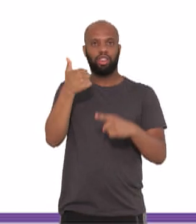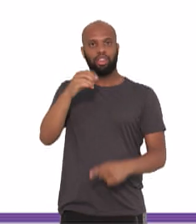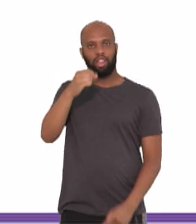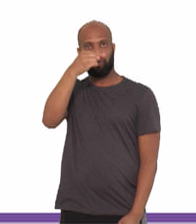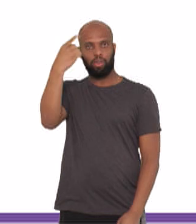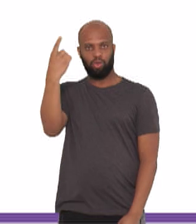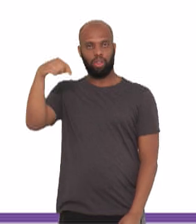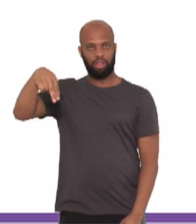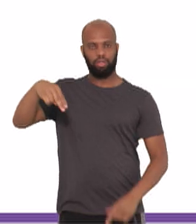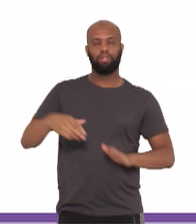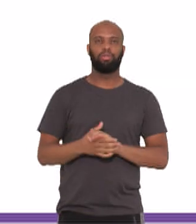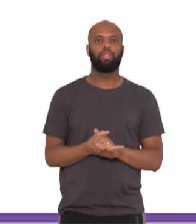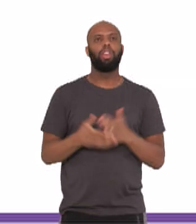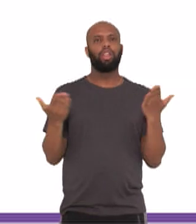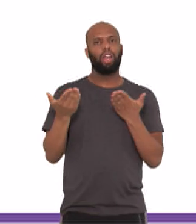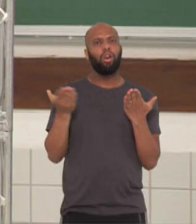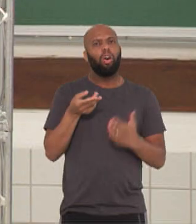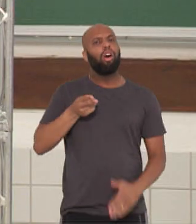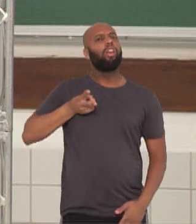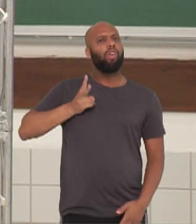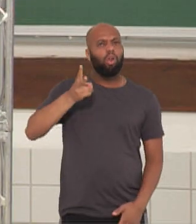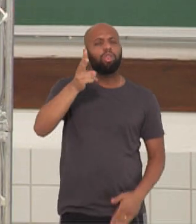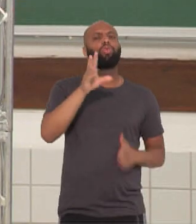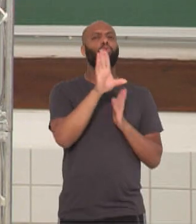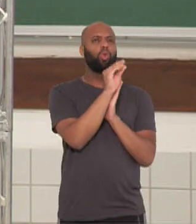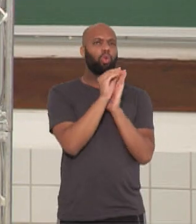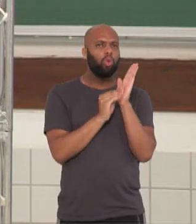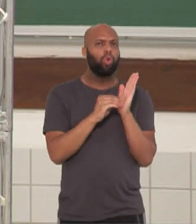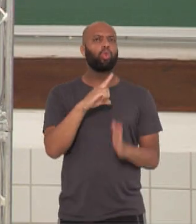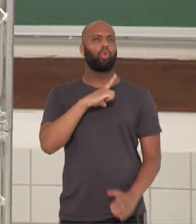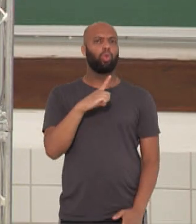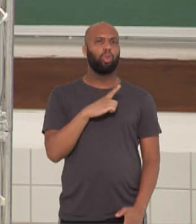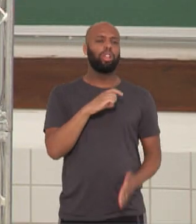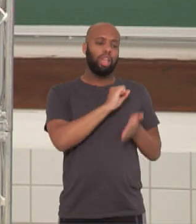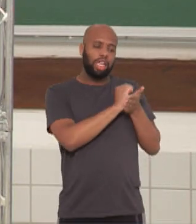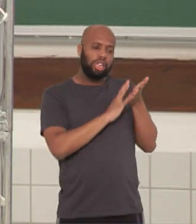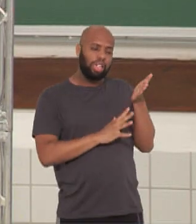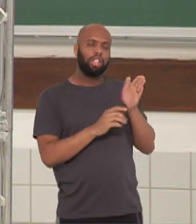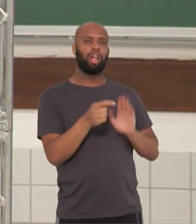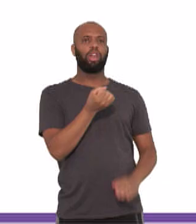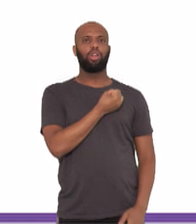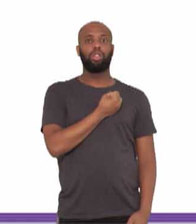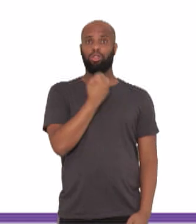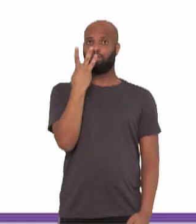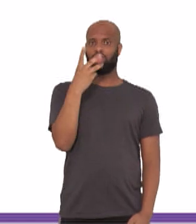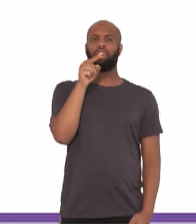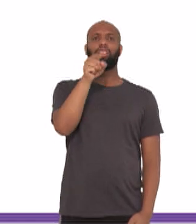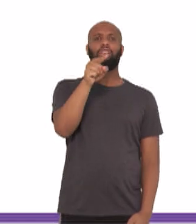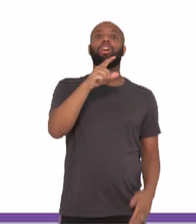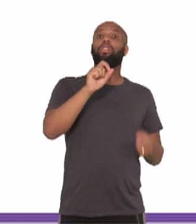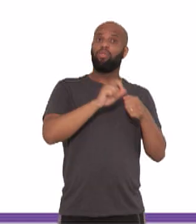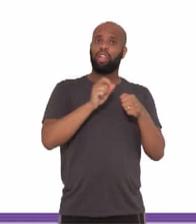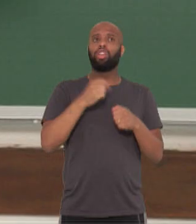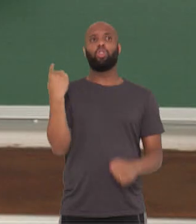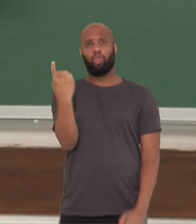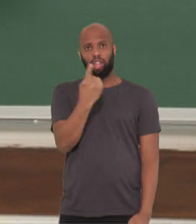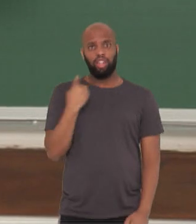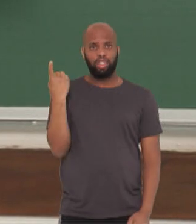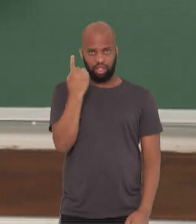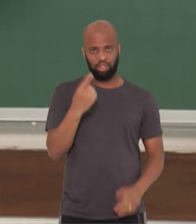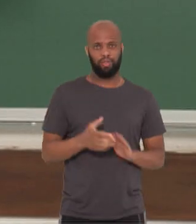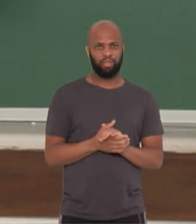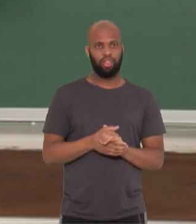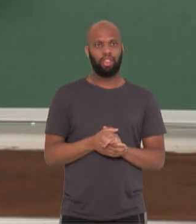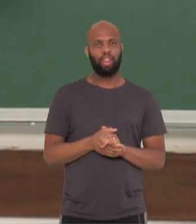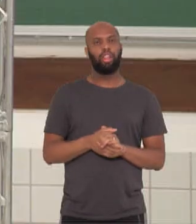Newton. Avançando no conteúdo, nós temos agora o exercício número 3 para você fazer sozinho.